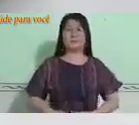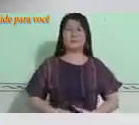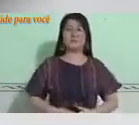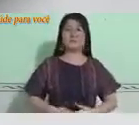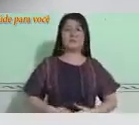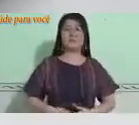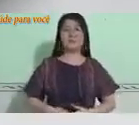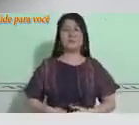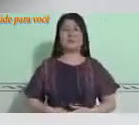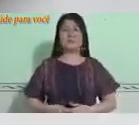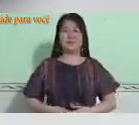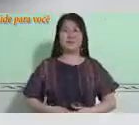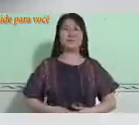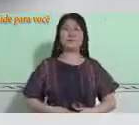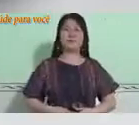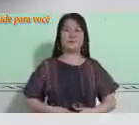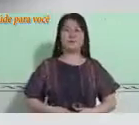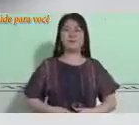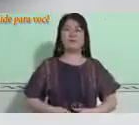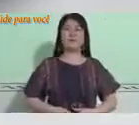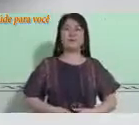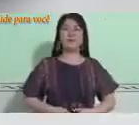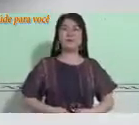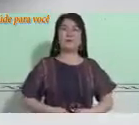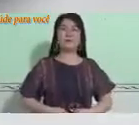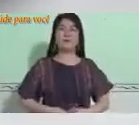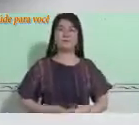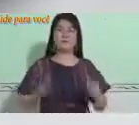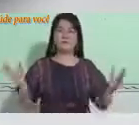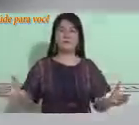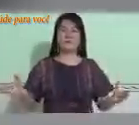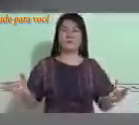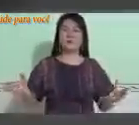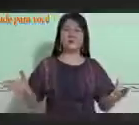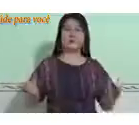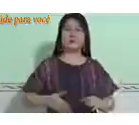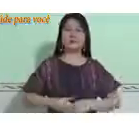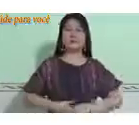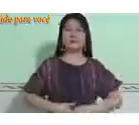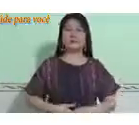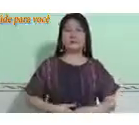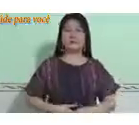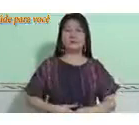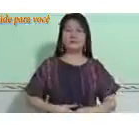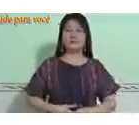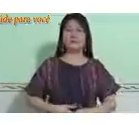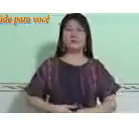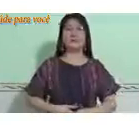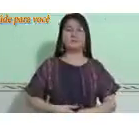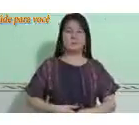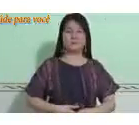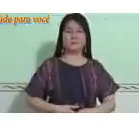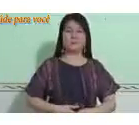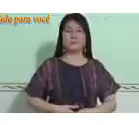óleo de coco ou amêndoas doces, por exemplo, para evitar o ressecamento ou reduzir o cheiro do medicamento, já que ele tem